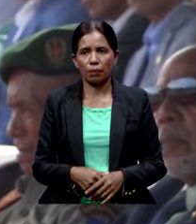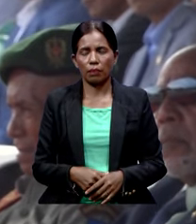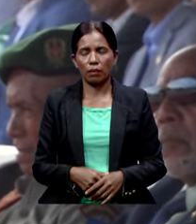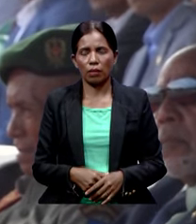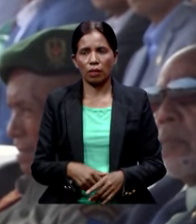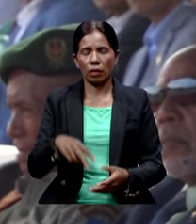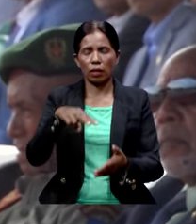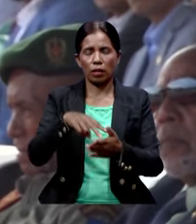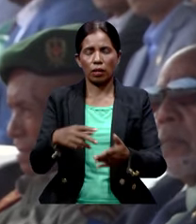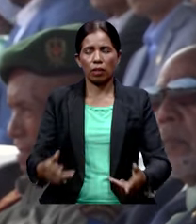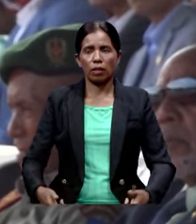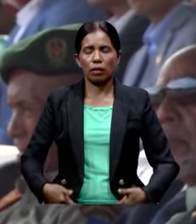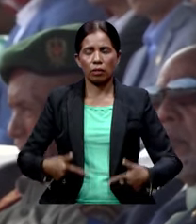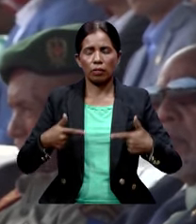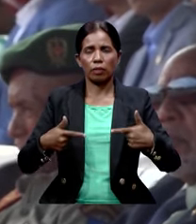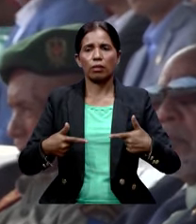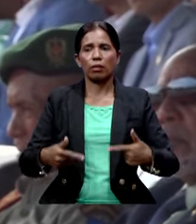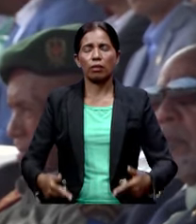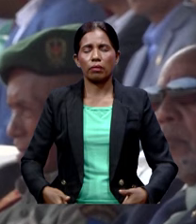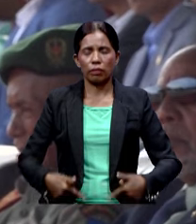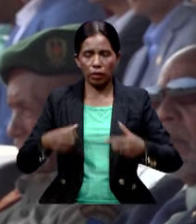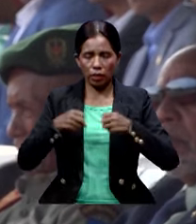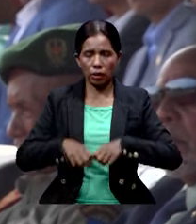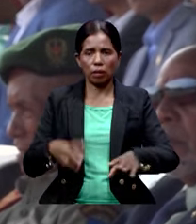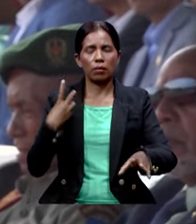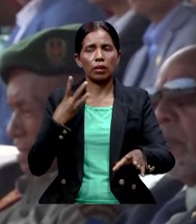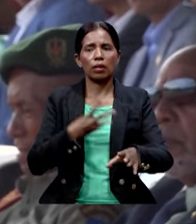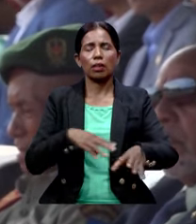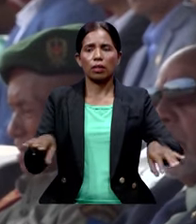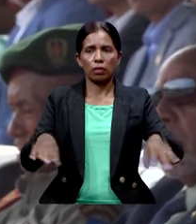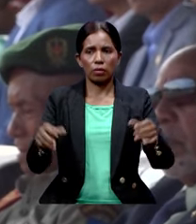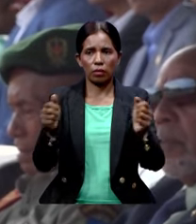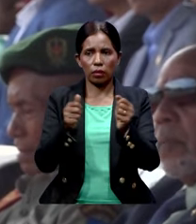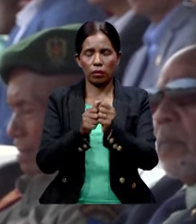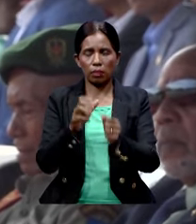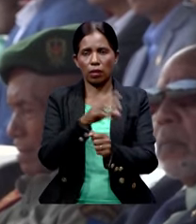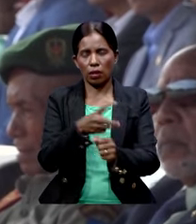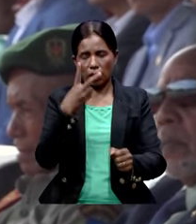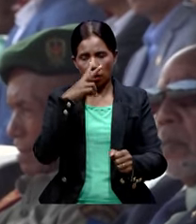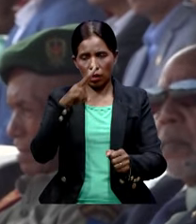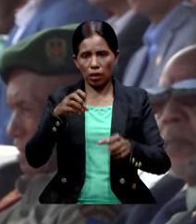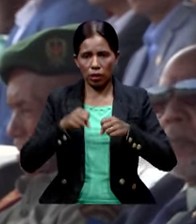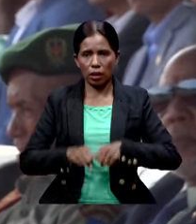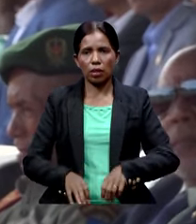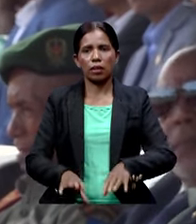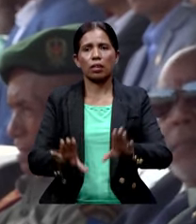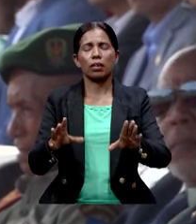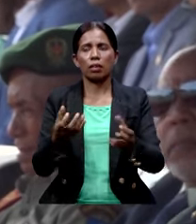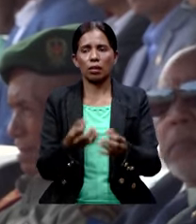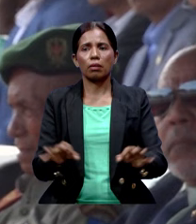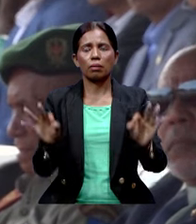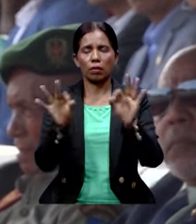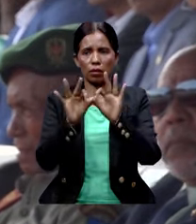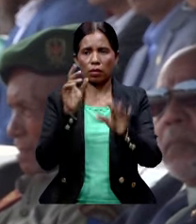Preservação, vida, né? Vida marítima, vida atassi, e tem sistema, ecossistema marítimo, importante para